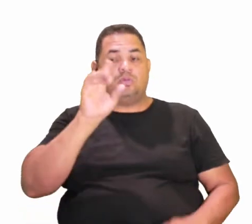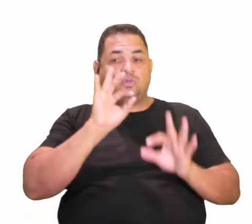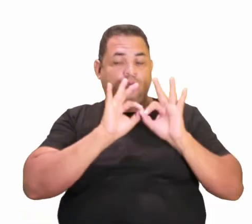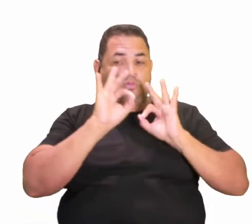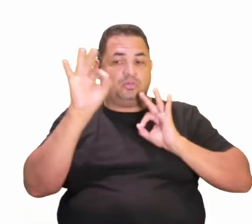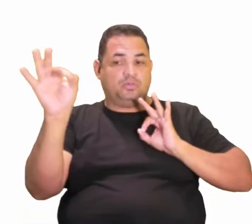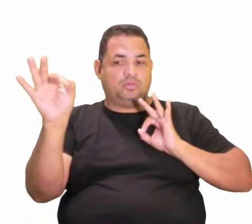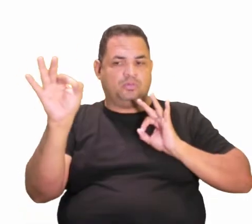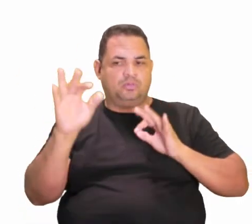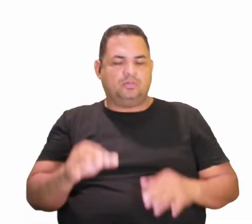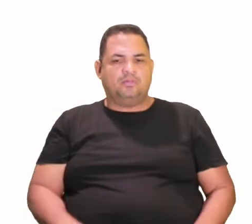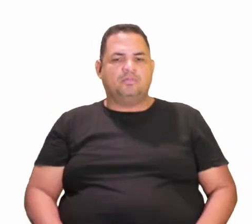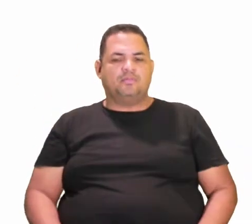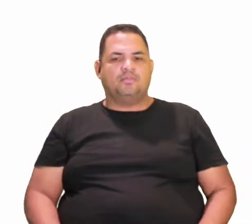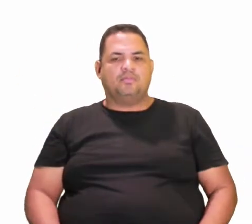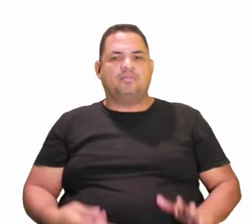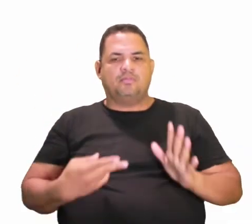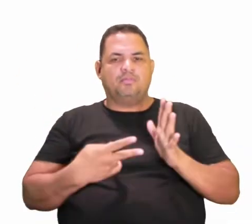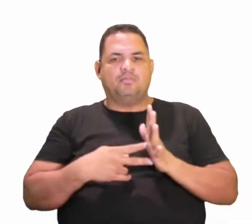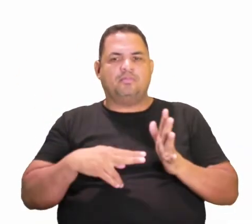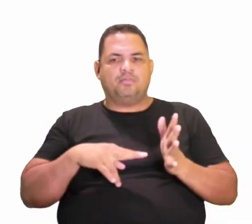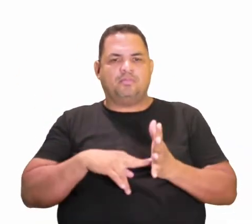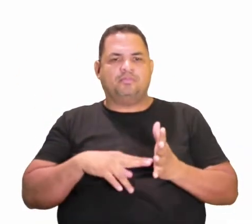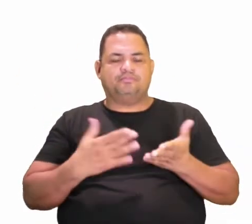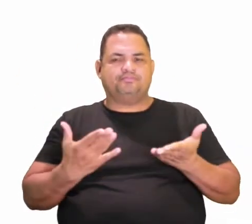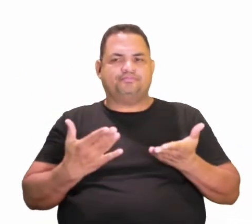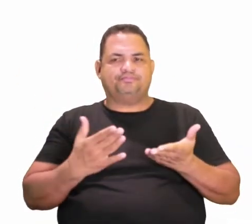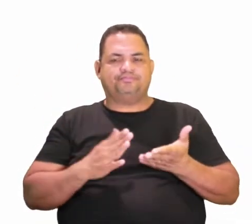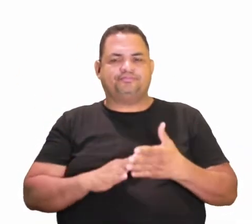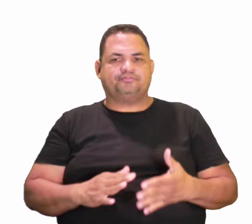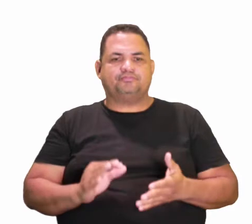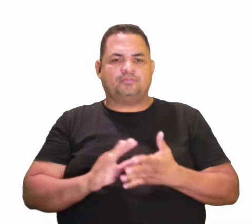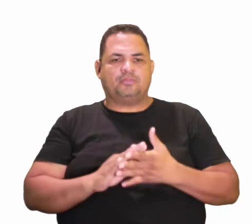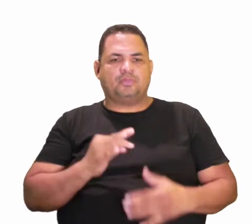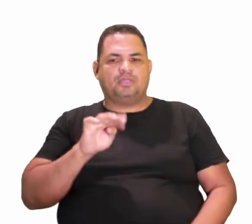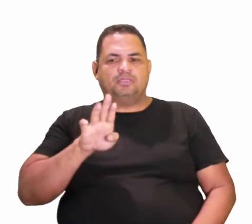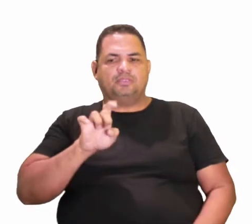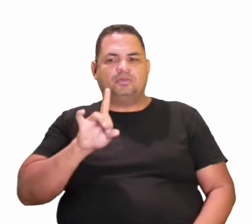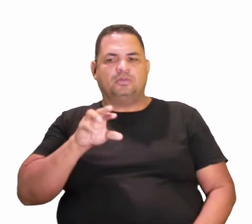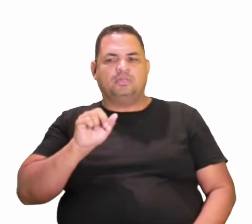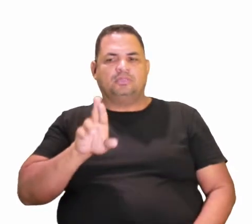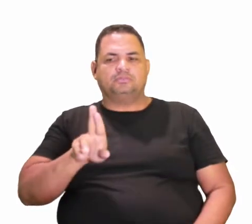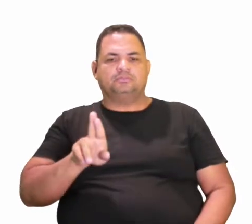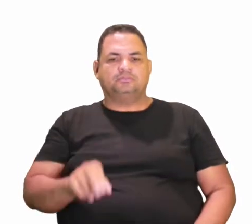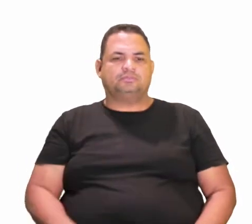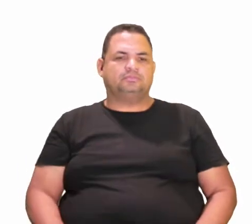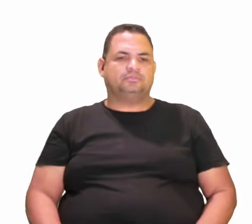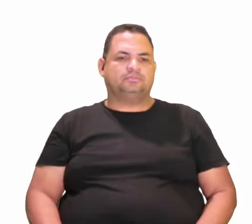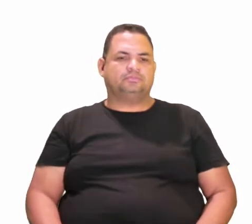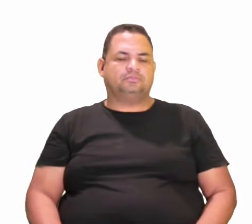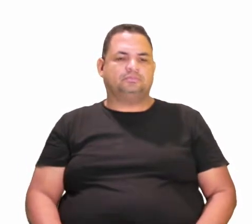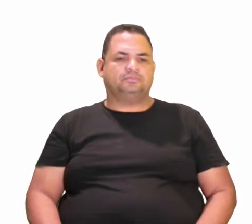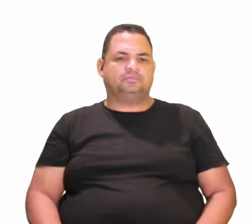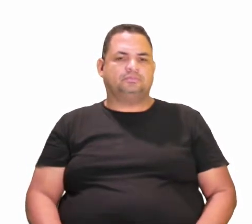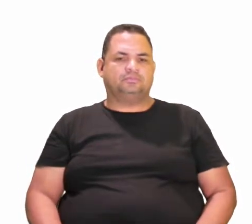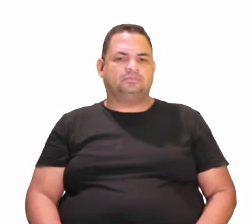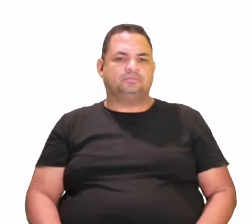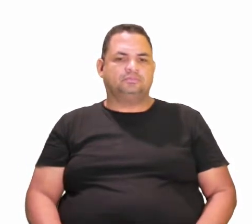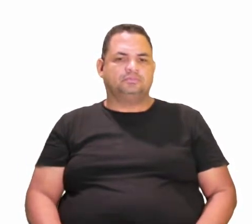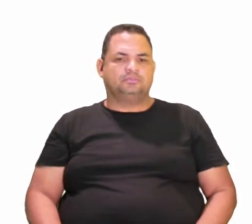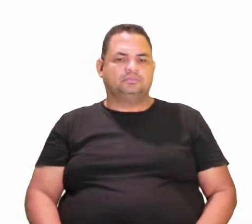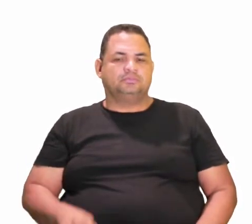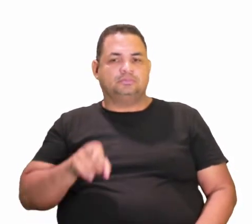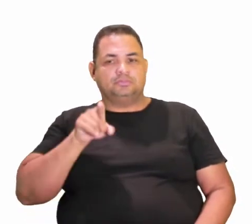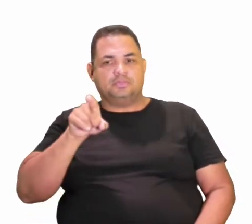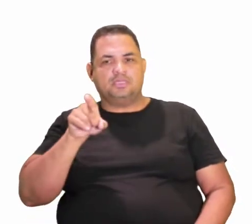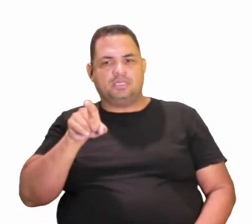longe, porém, com o sentido, como eu falei para você, no singular. That is, aquele é,